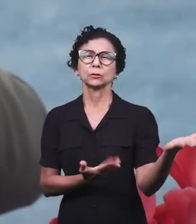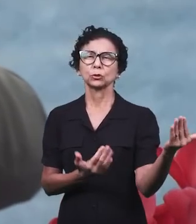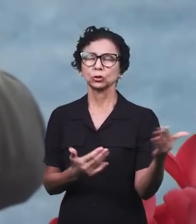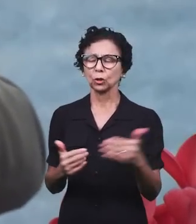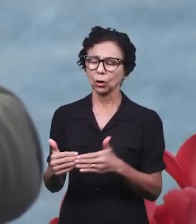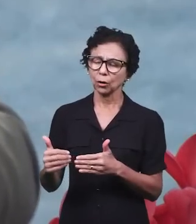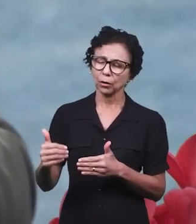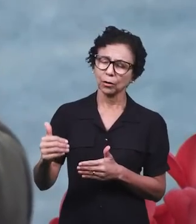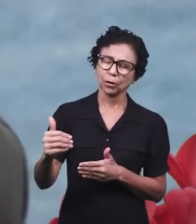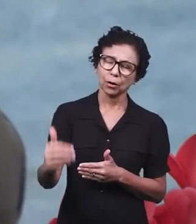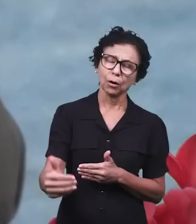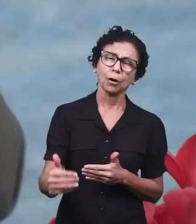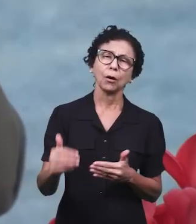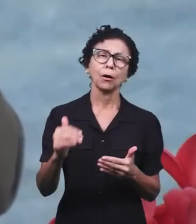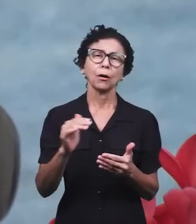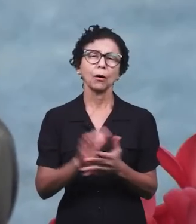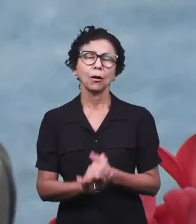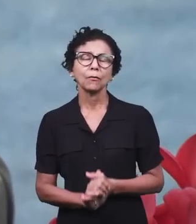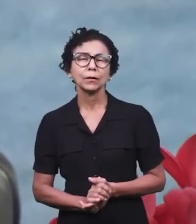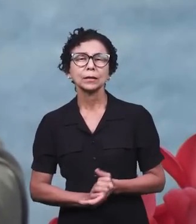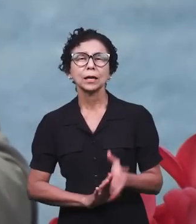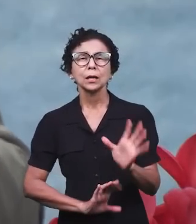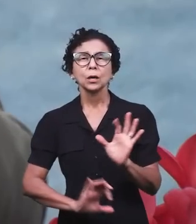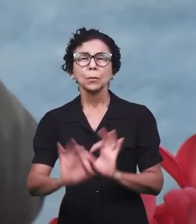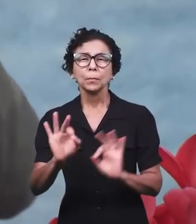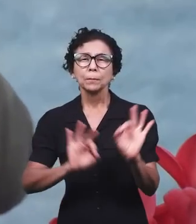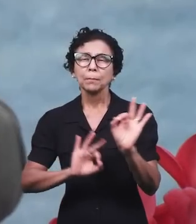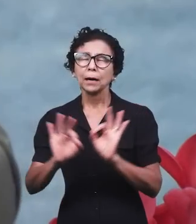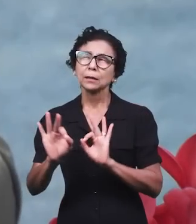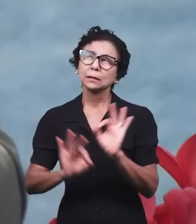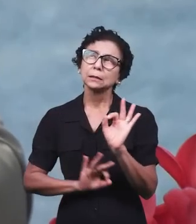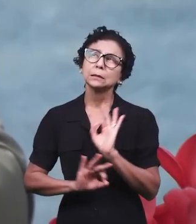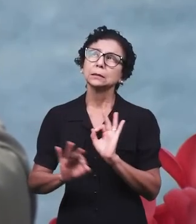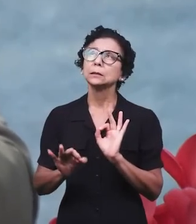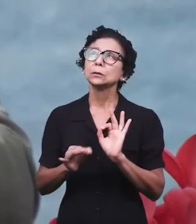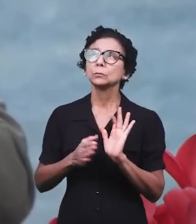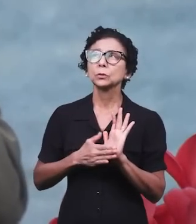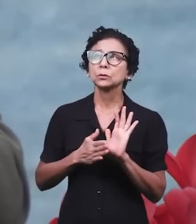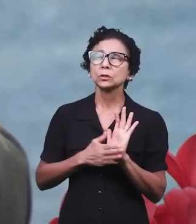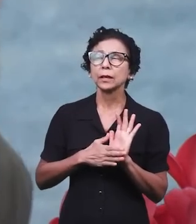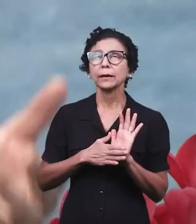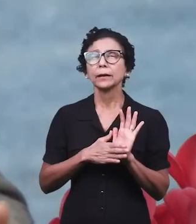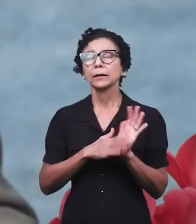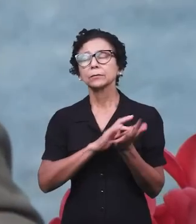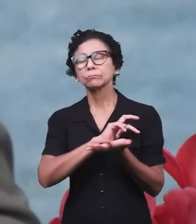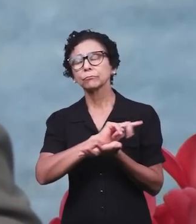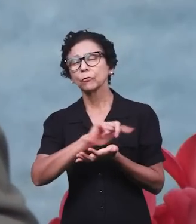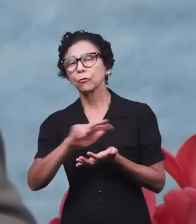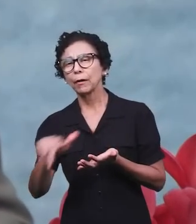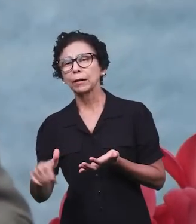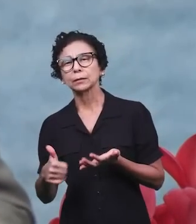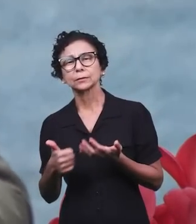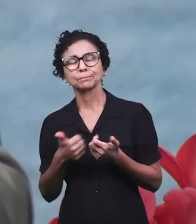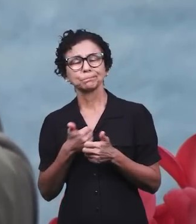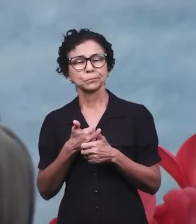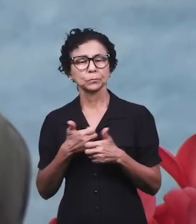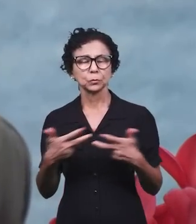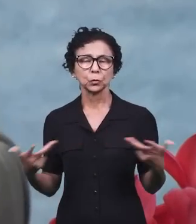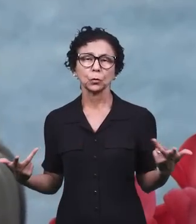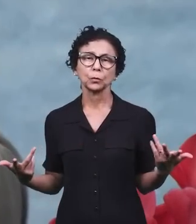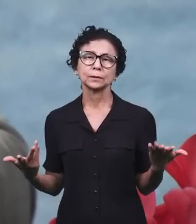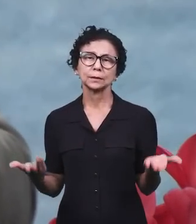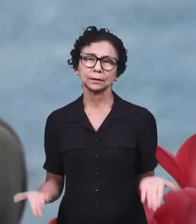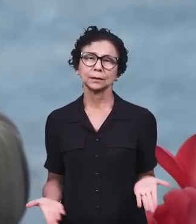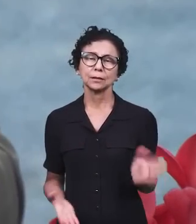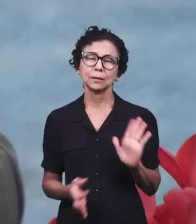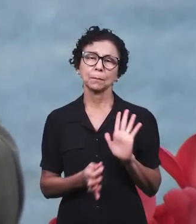jovem, daquilo que diz respeito ao planejamento do jovem, ao futuro do jovem, sob diversos aspectos. Essa é a